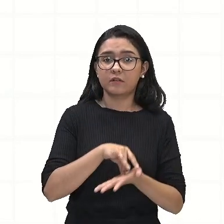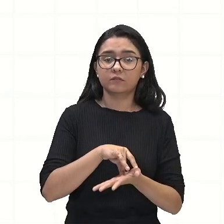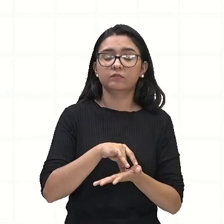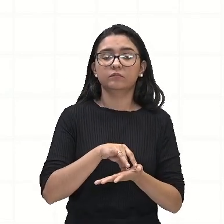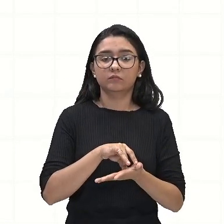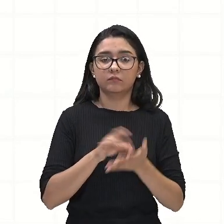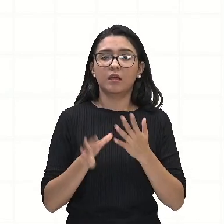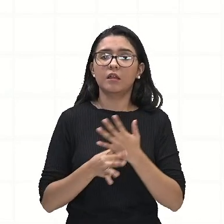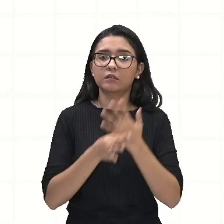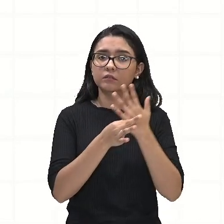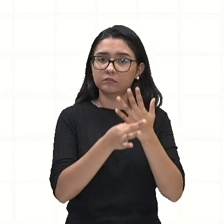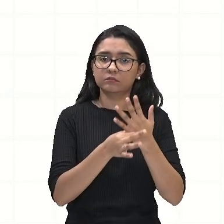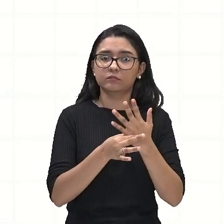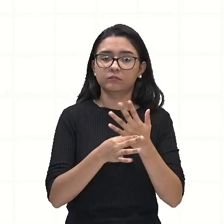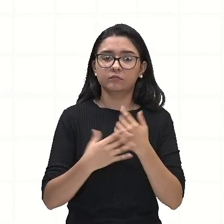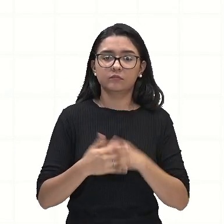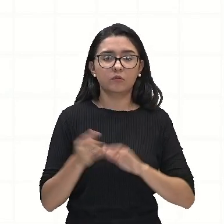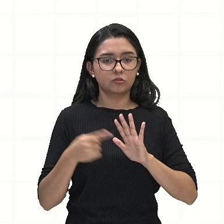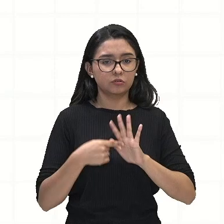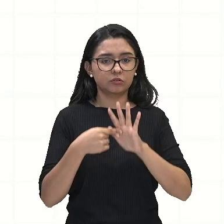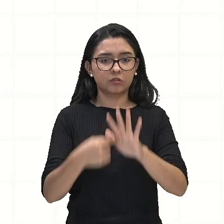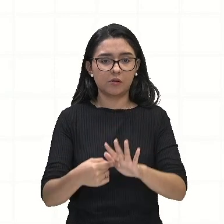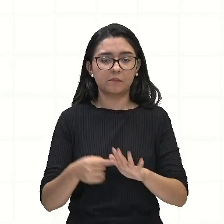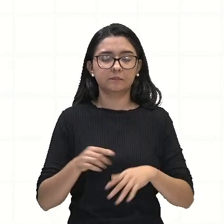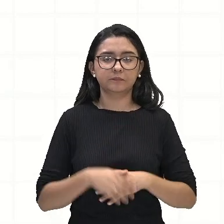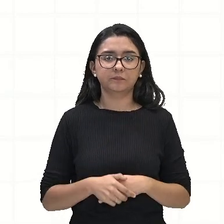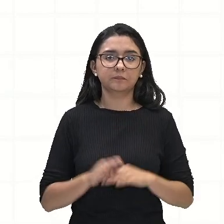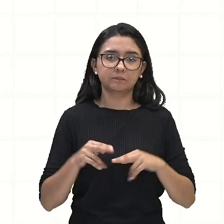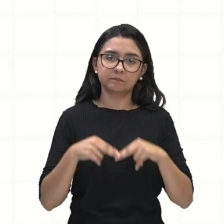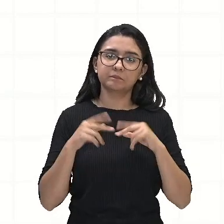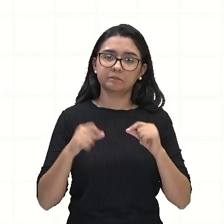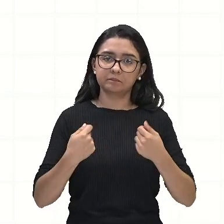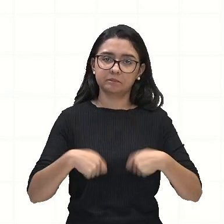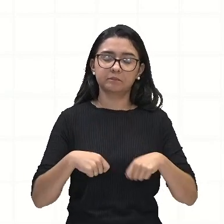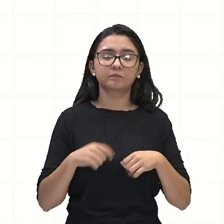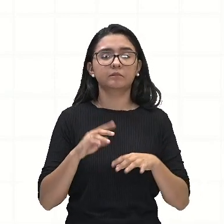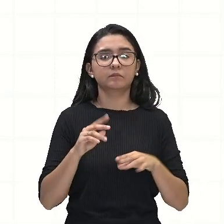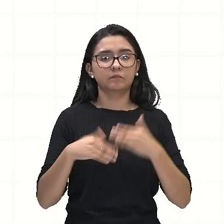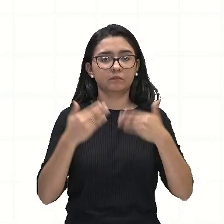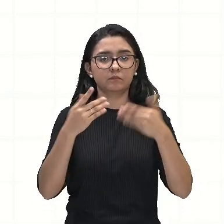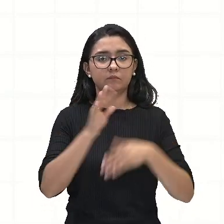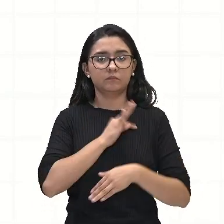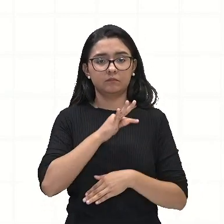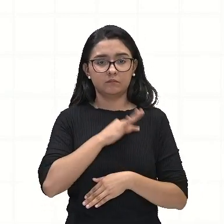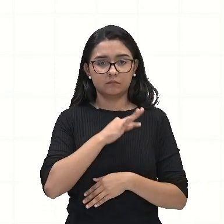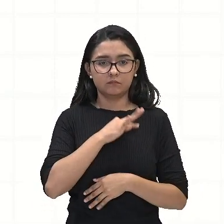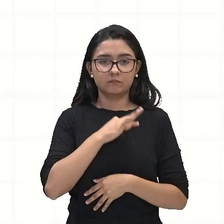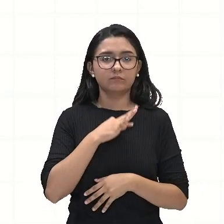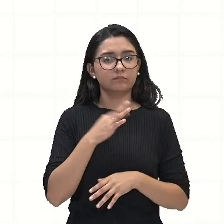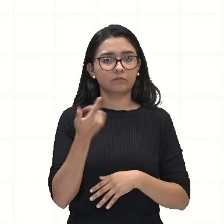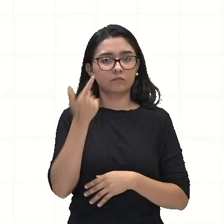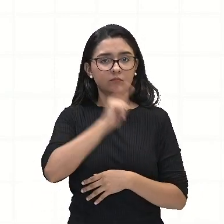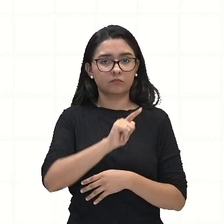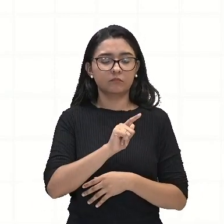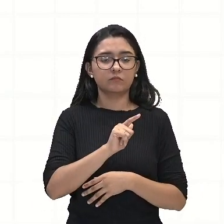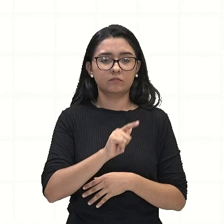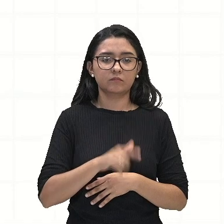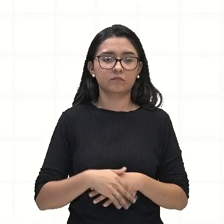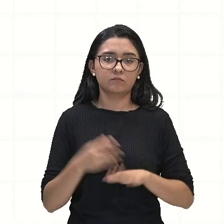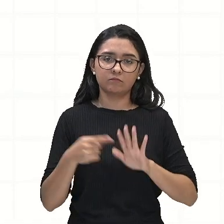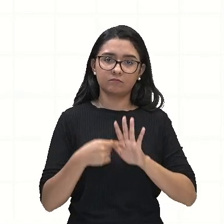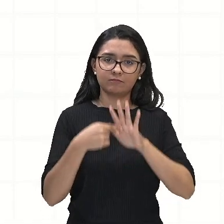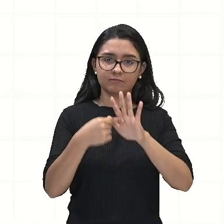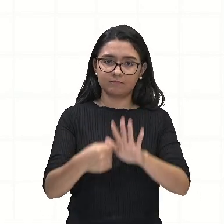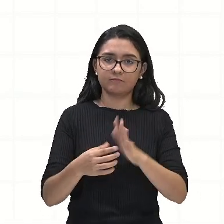forma mais fiel possível. E para isso vão ter que desenvolver técnicas para reproduzir essa